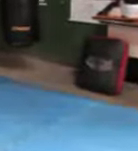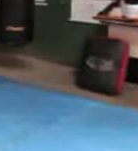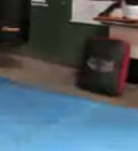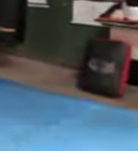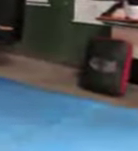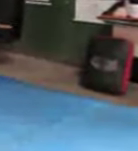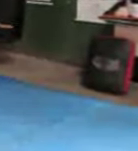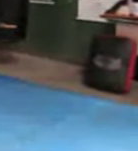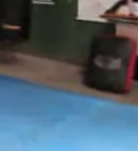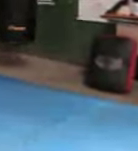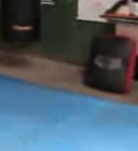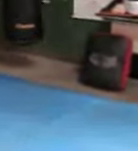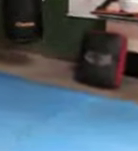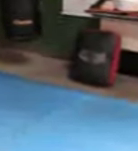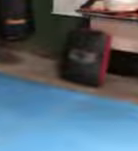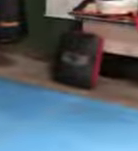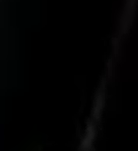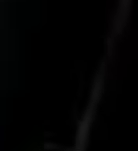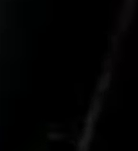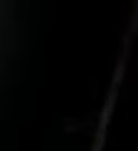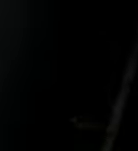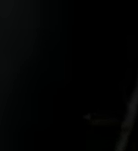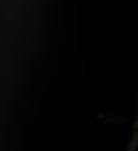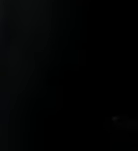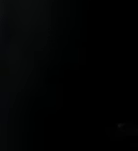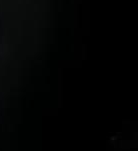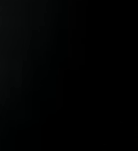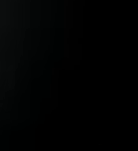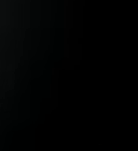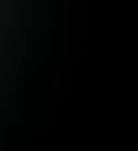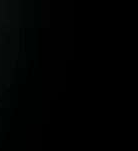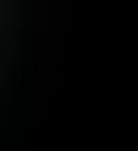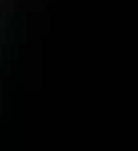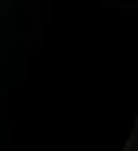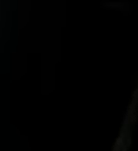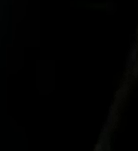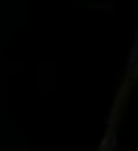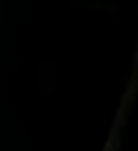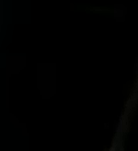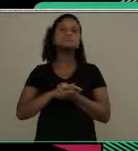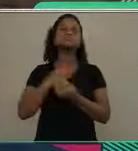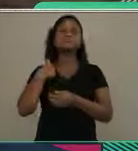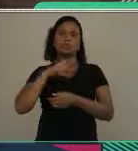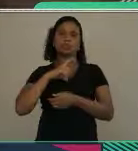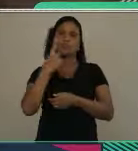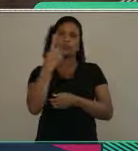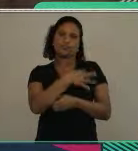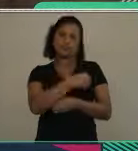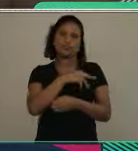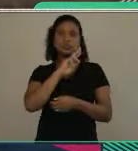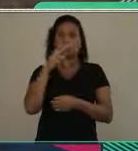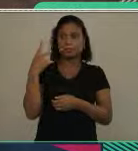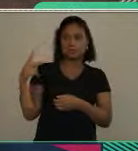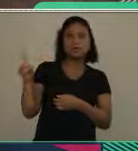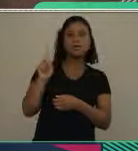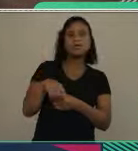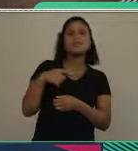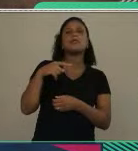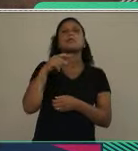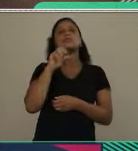trabalho na vida pessoal também criança dá socos em saco de boxe preso no teto eu tenho um filho o nome dele é Samuel